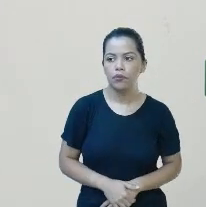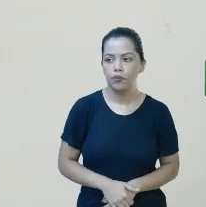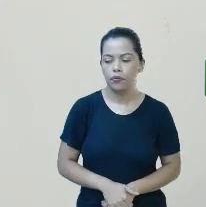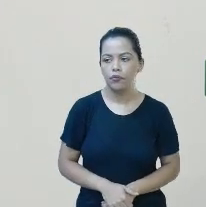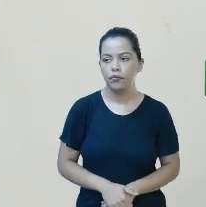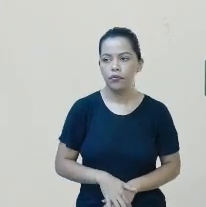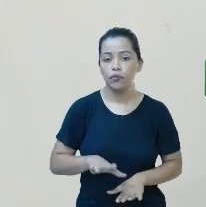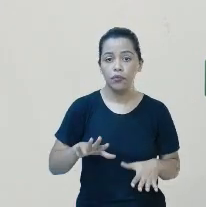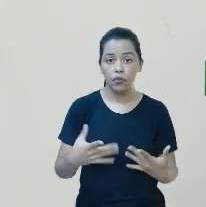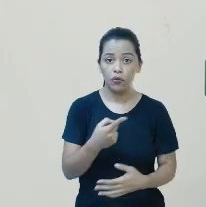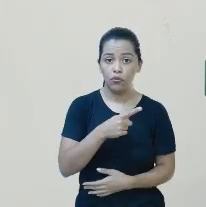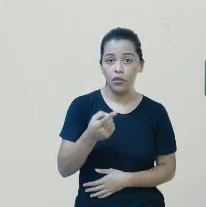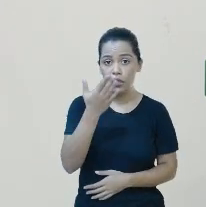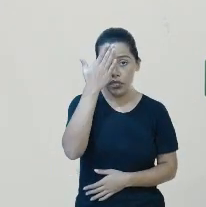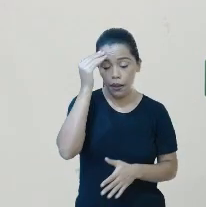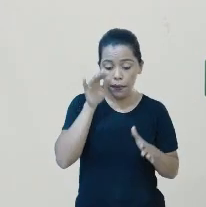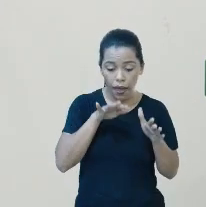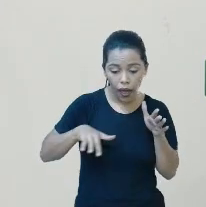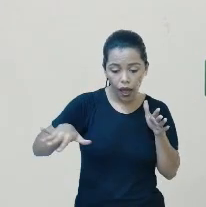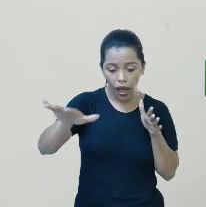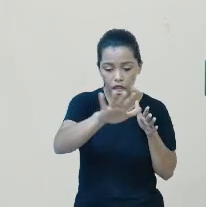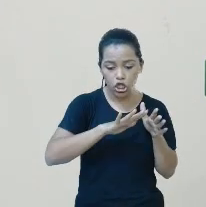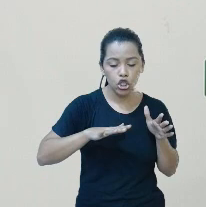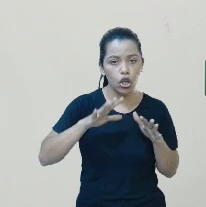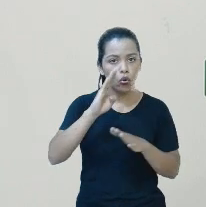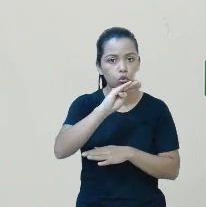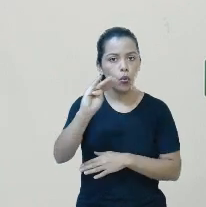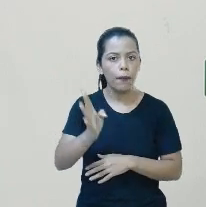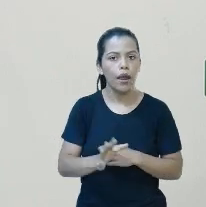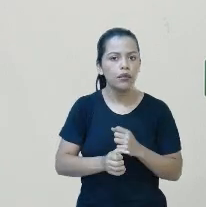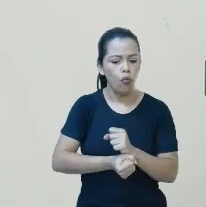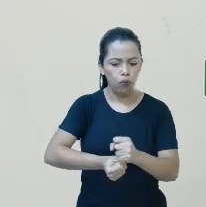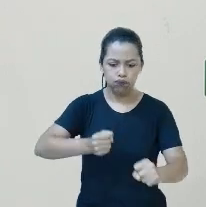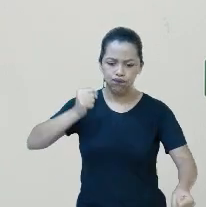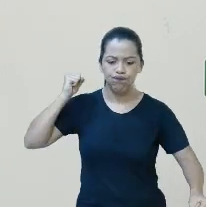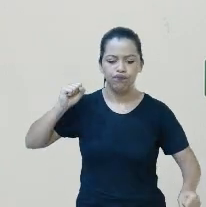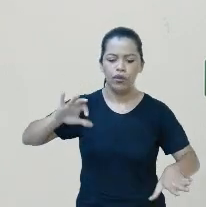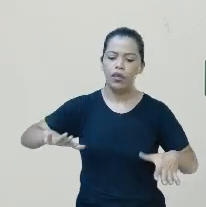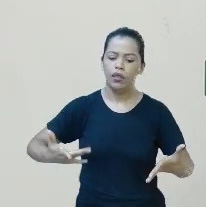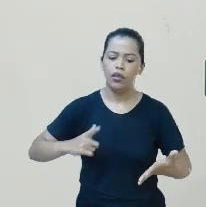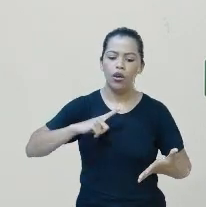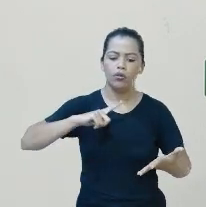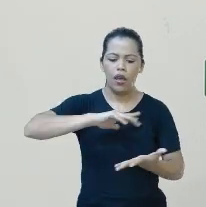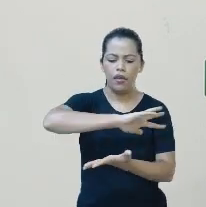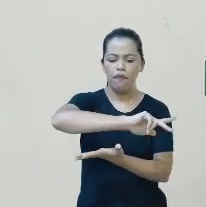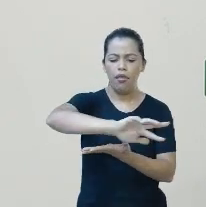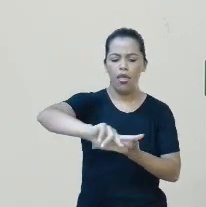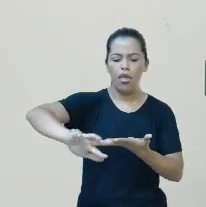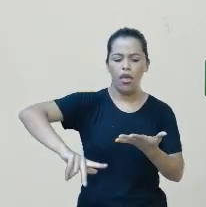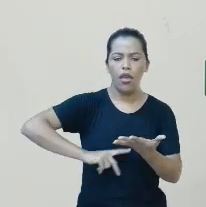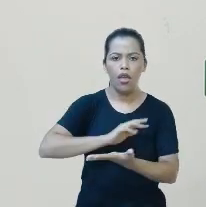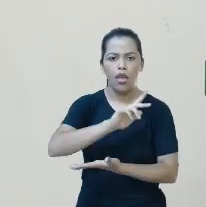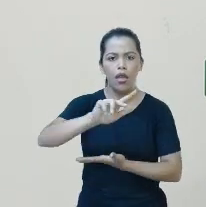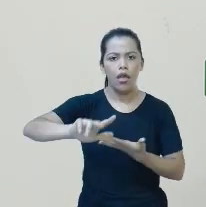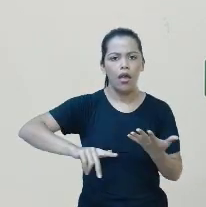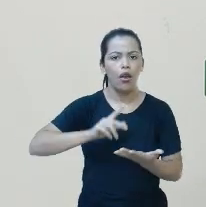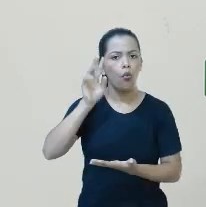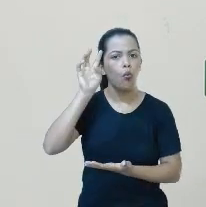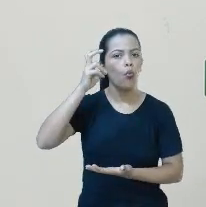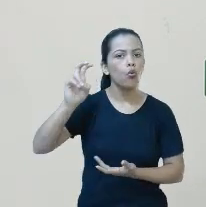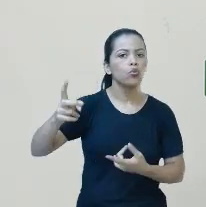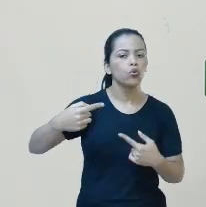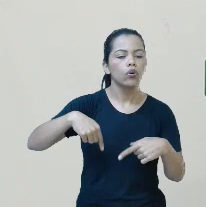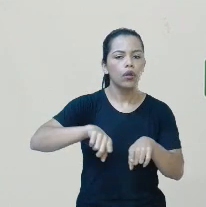extenso, ele é grande, não é isso? E o que isso aí vai propiciar a diversidade natural e cultural do país. Existem